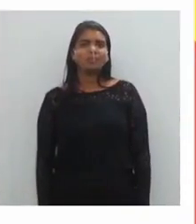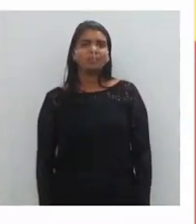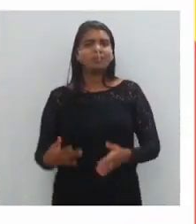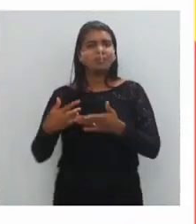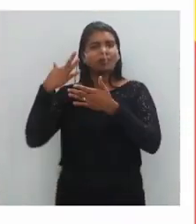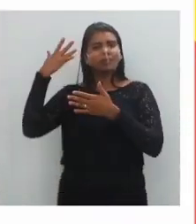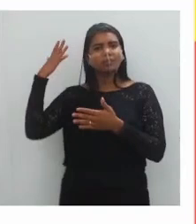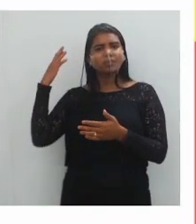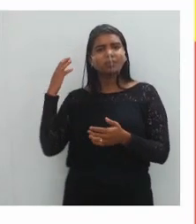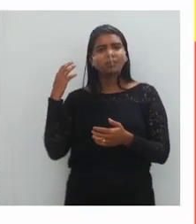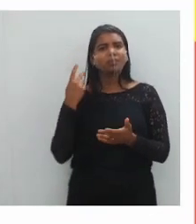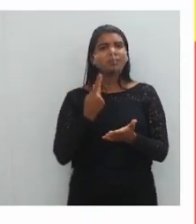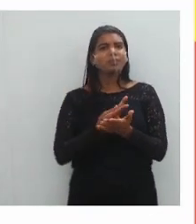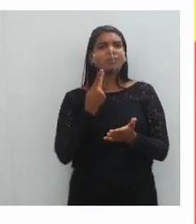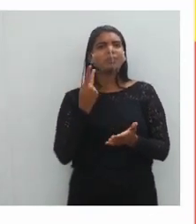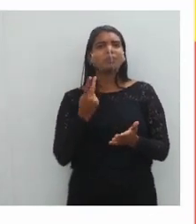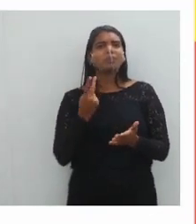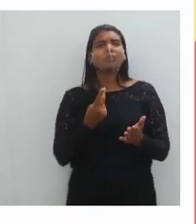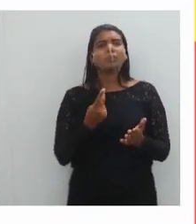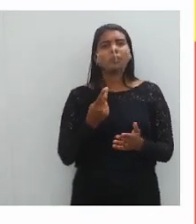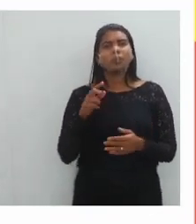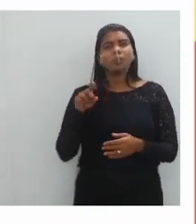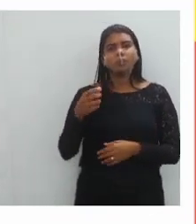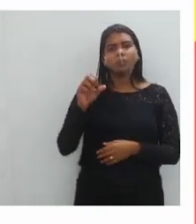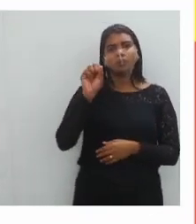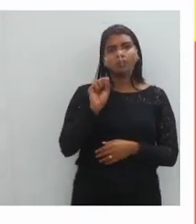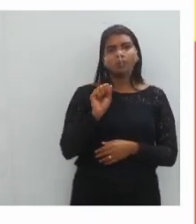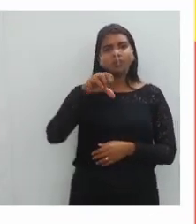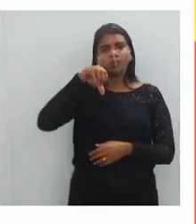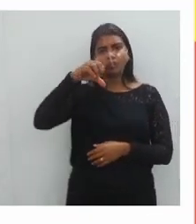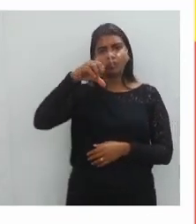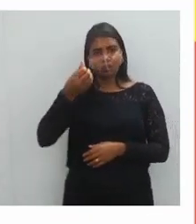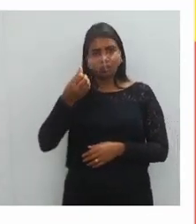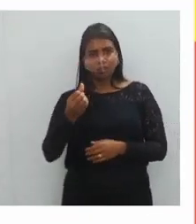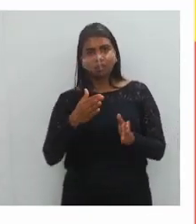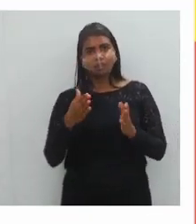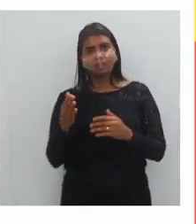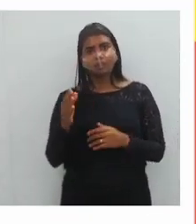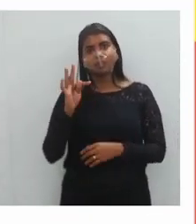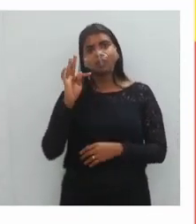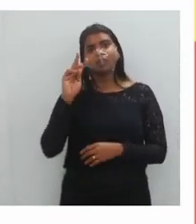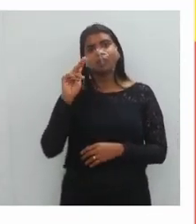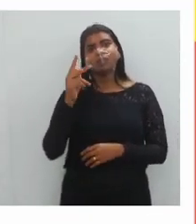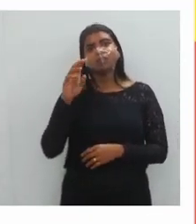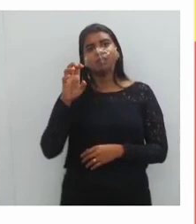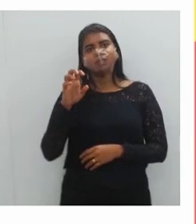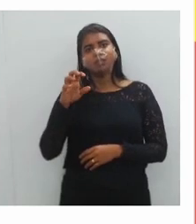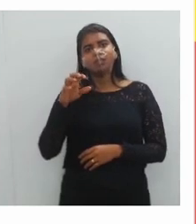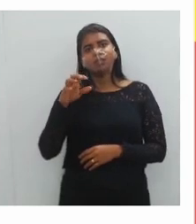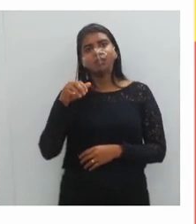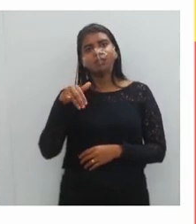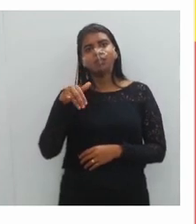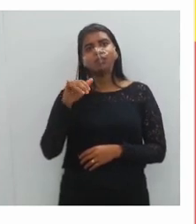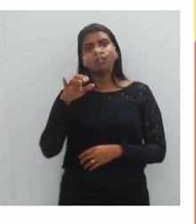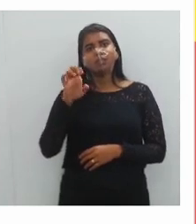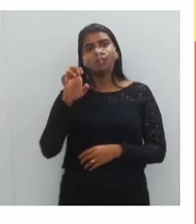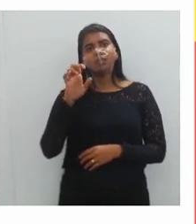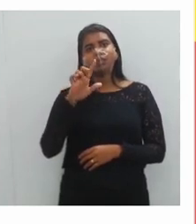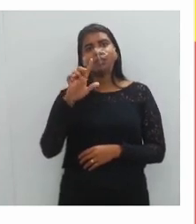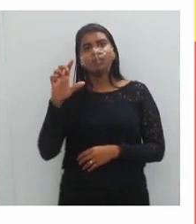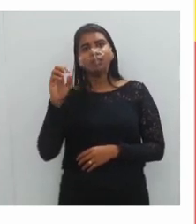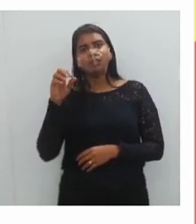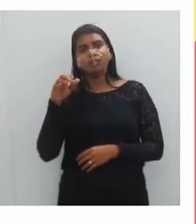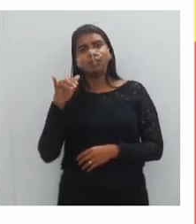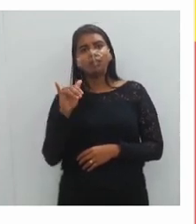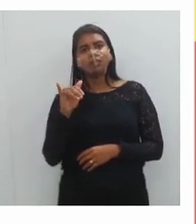né? The Yellow Kid, em 1896, né, que é uma narrativa de peripécias, né, de um menino com